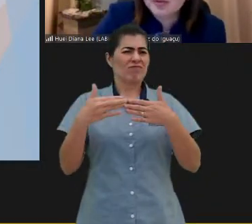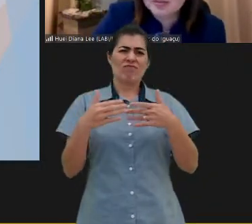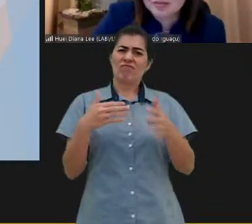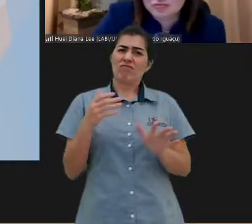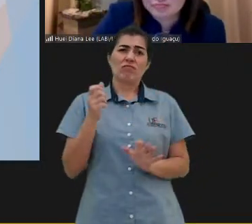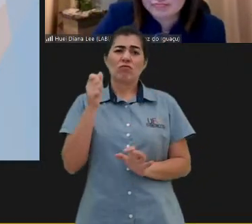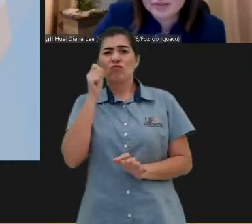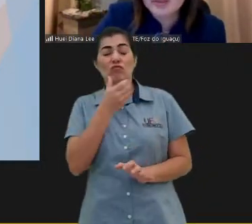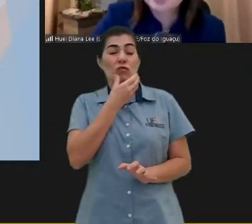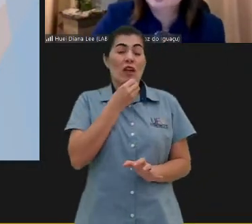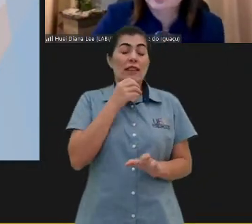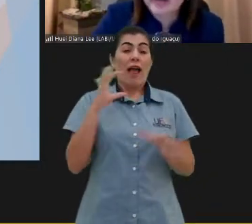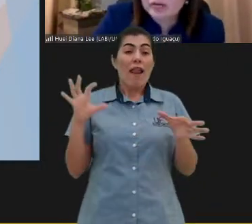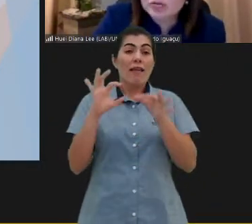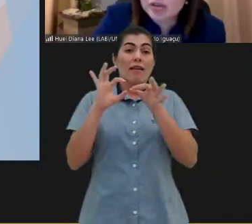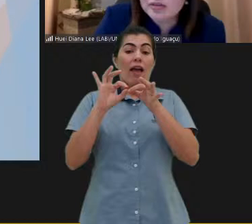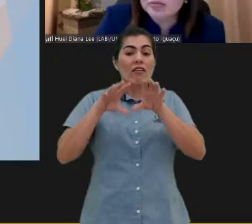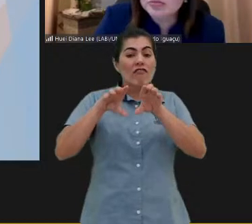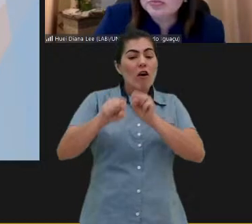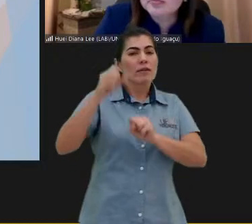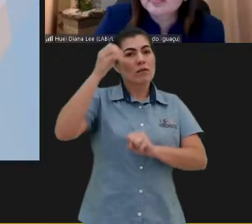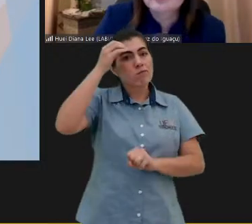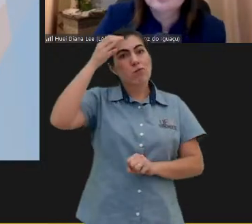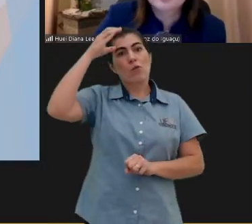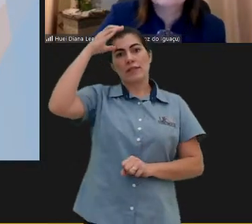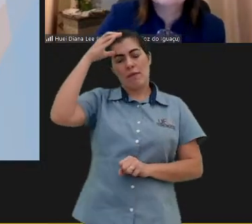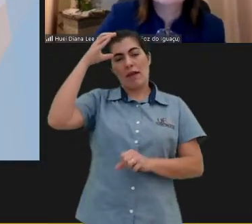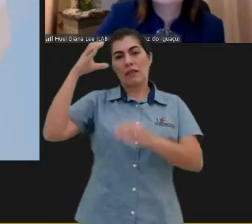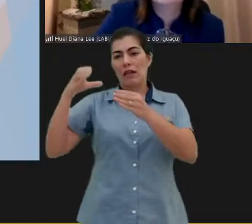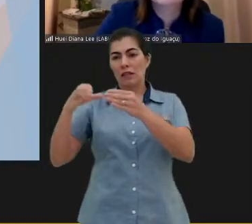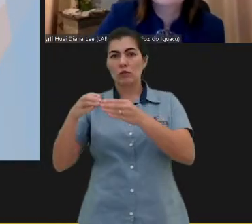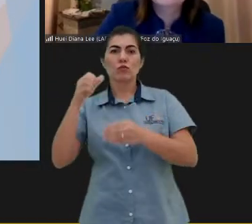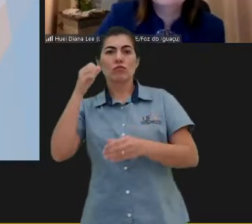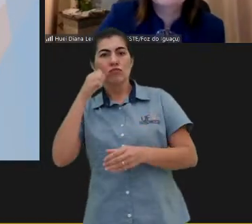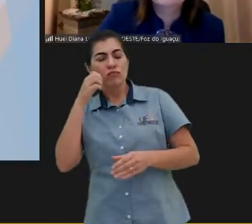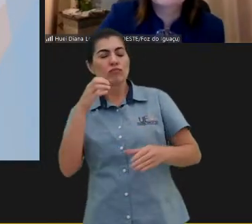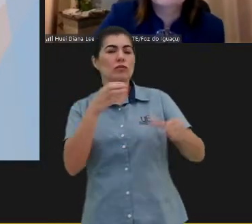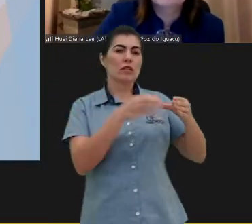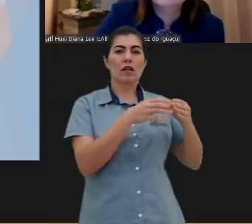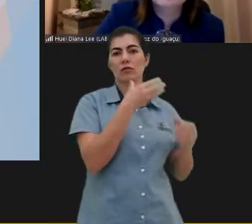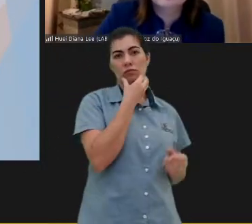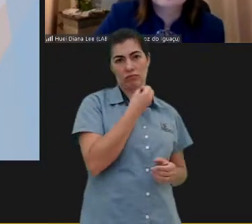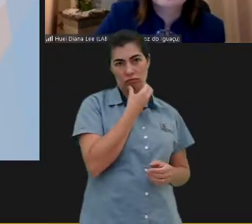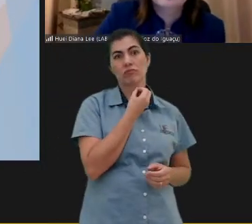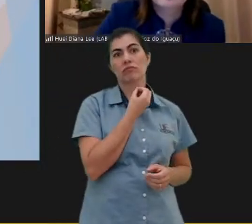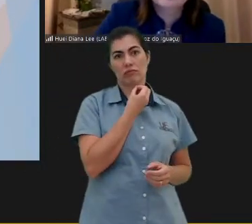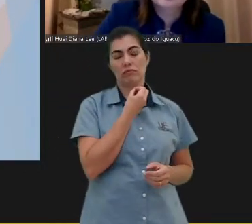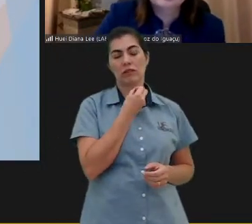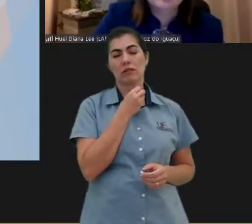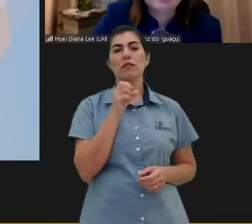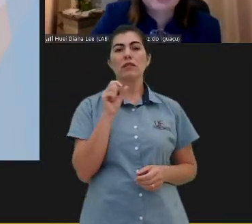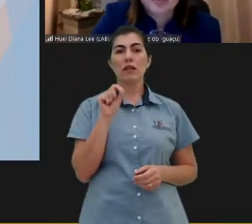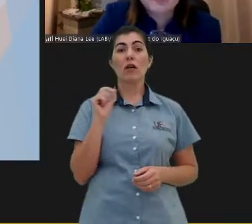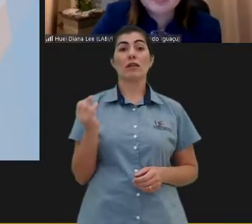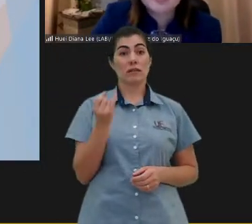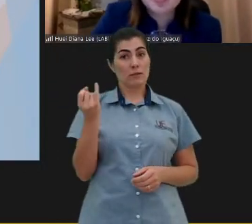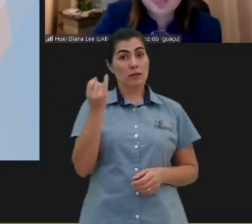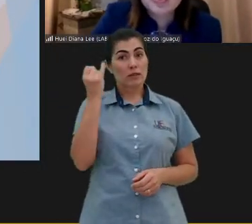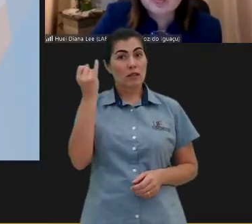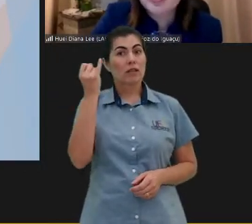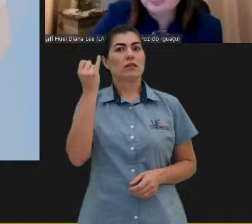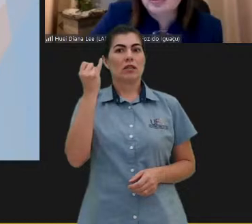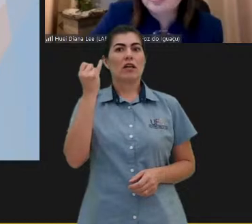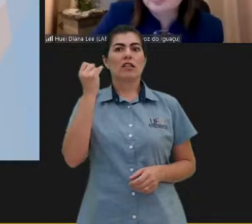de formação de qualquer dos gêneros. Ah, então, acho que isso é muito importante. E a gente está com